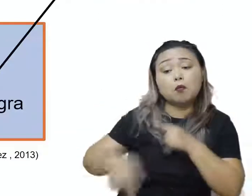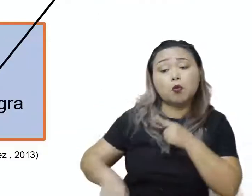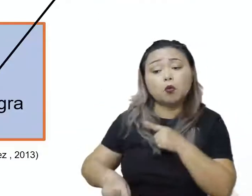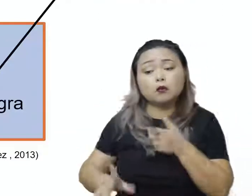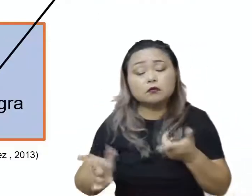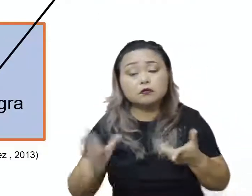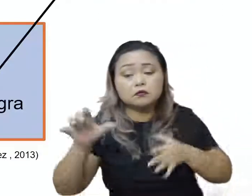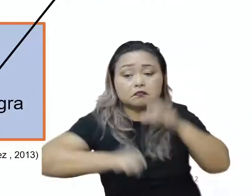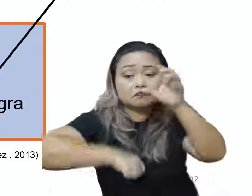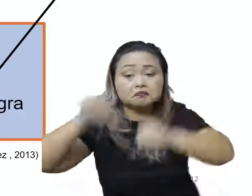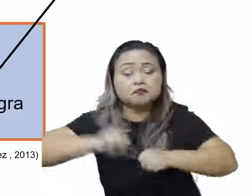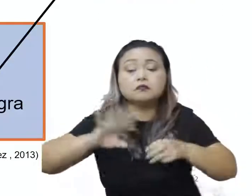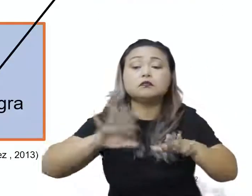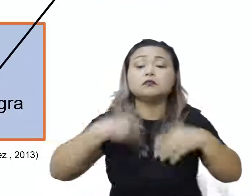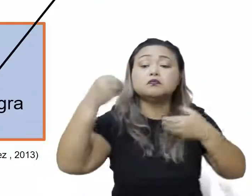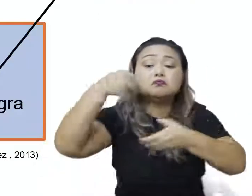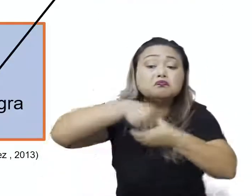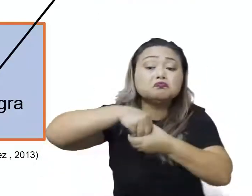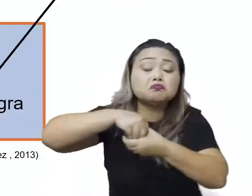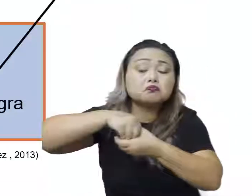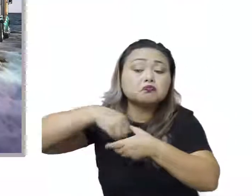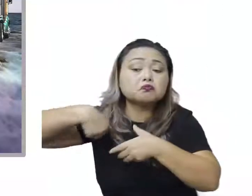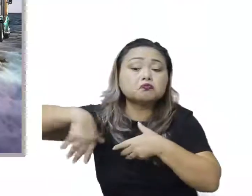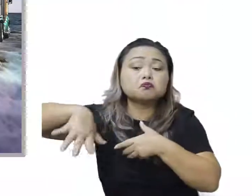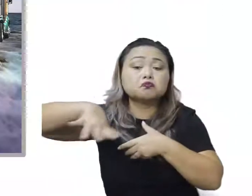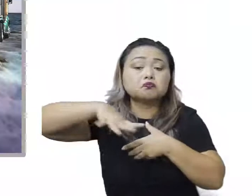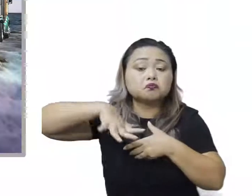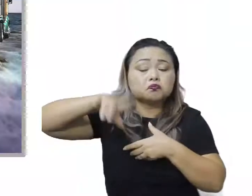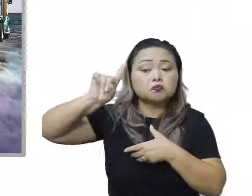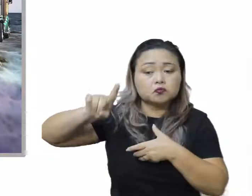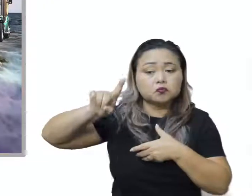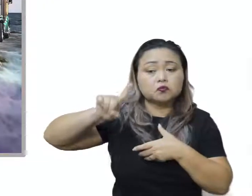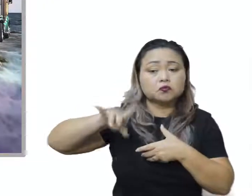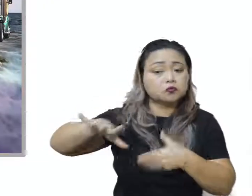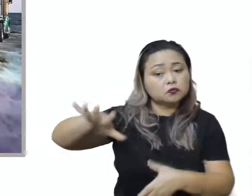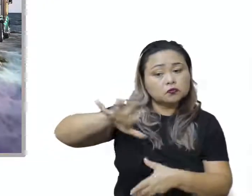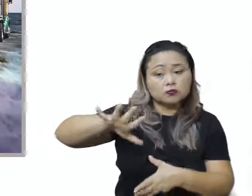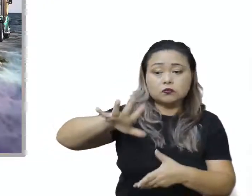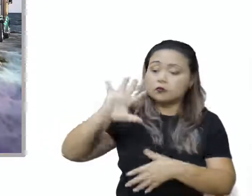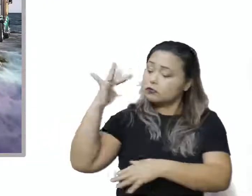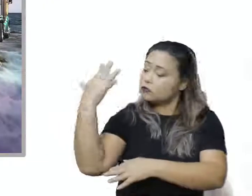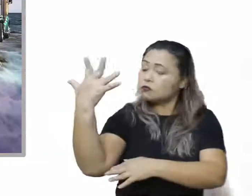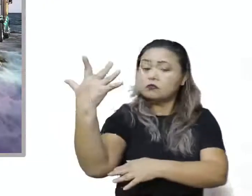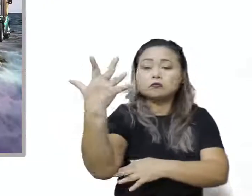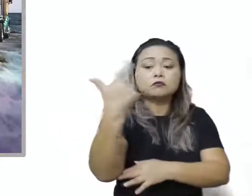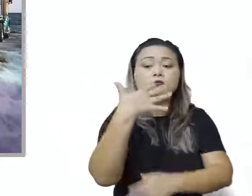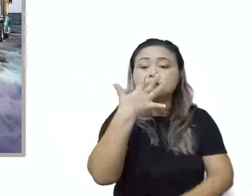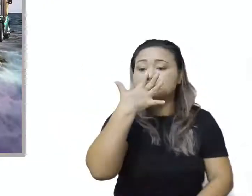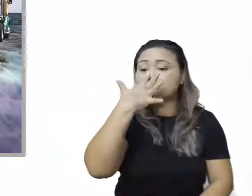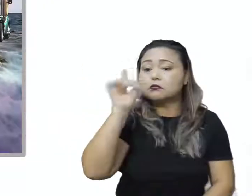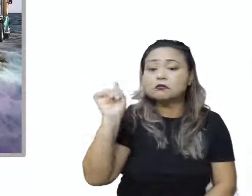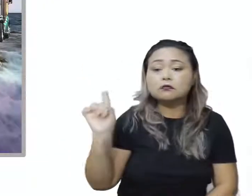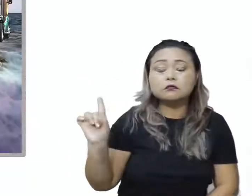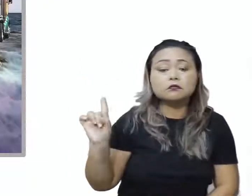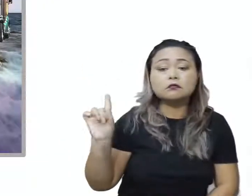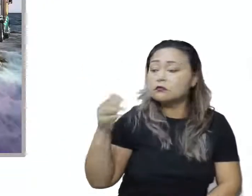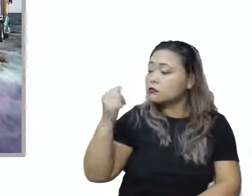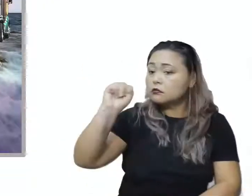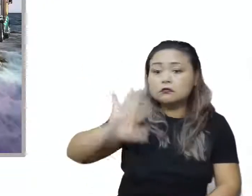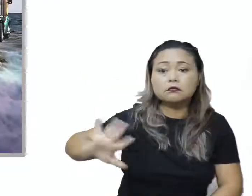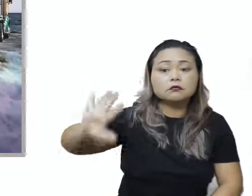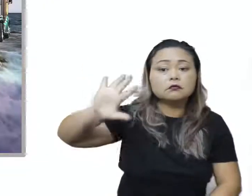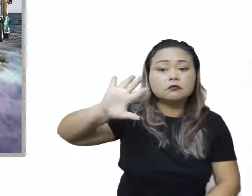tudo isso nós vamos encontrar dentro do nosso meio ambiente. Vejam só aqui a nossa